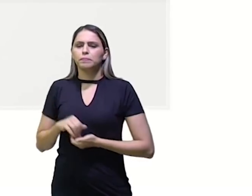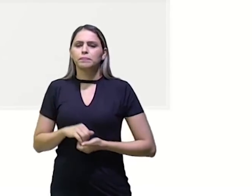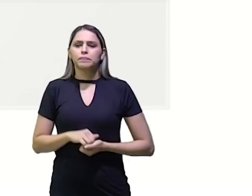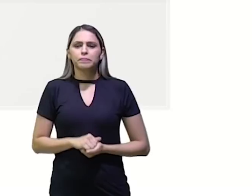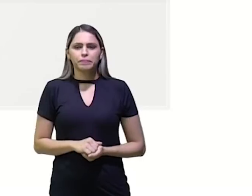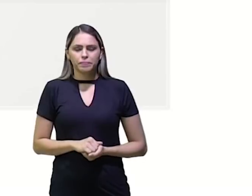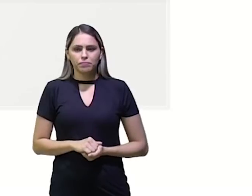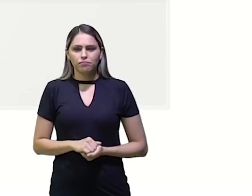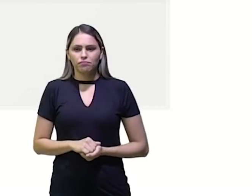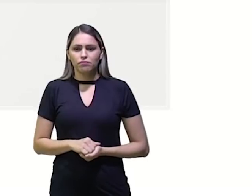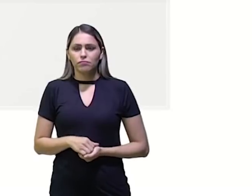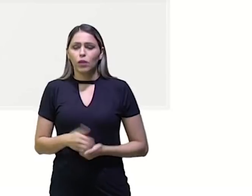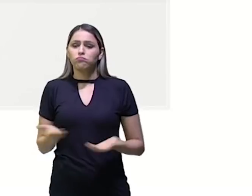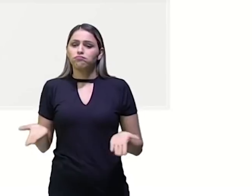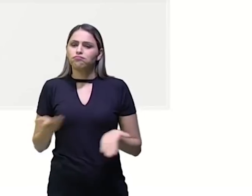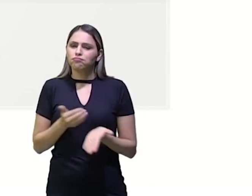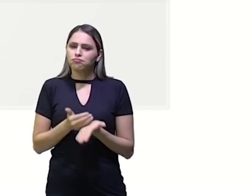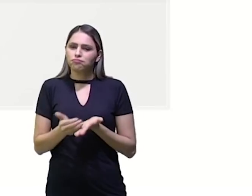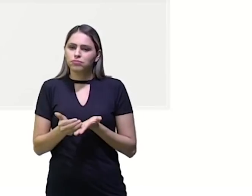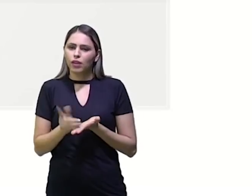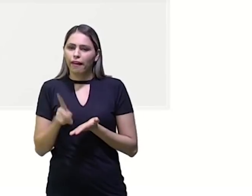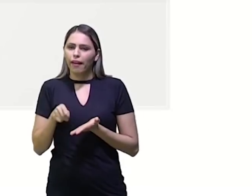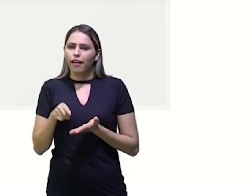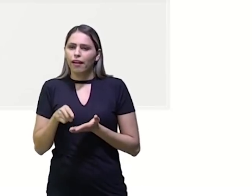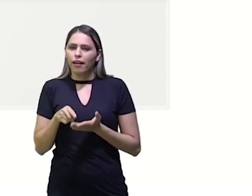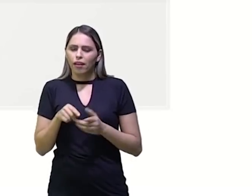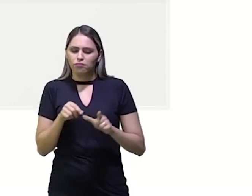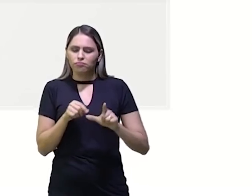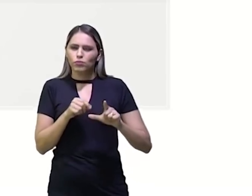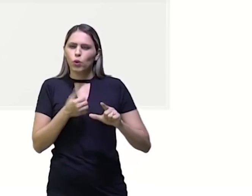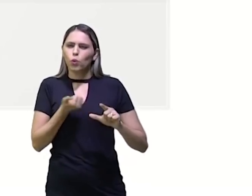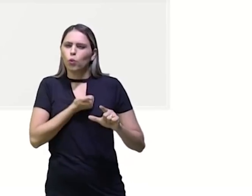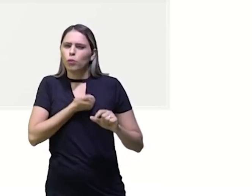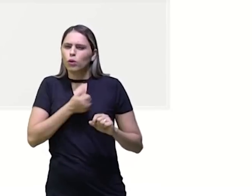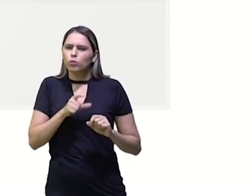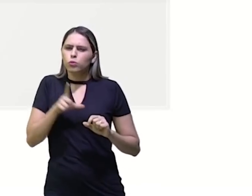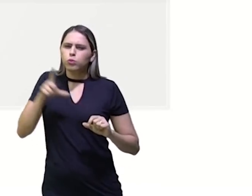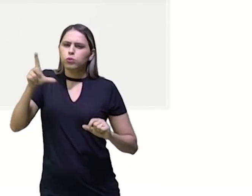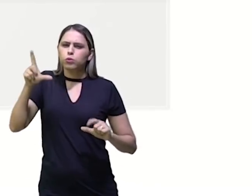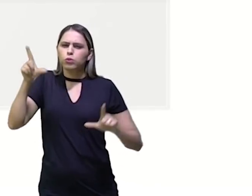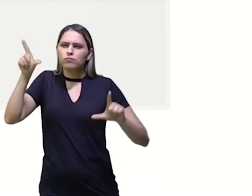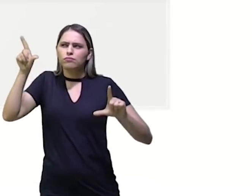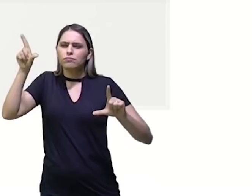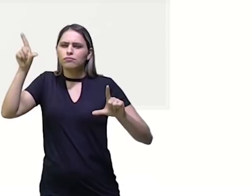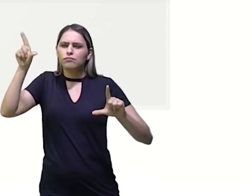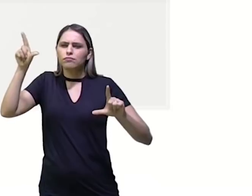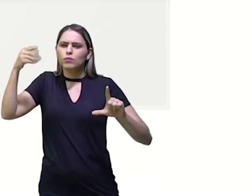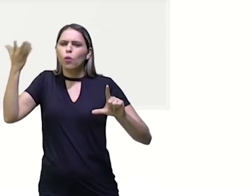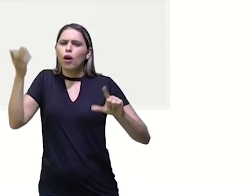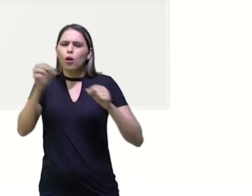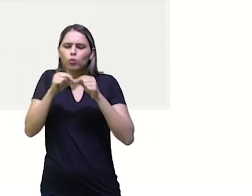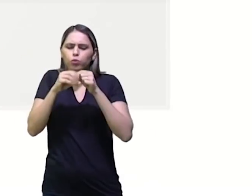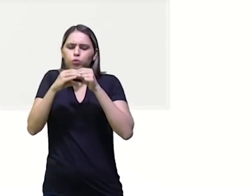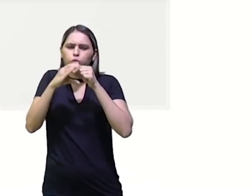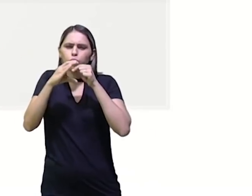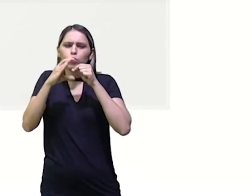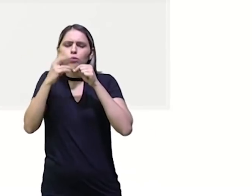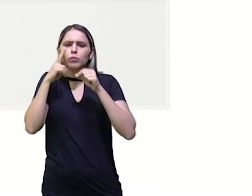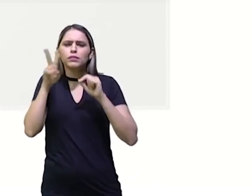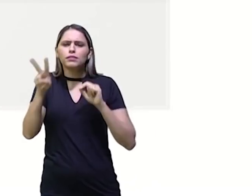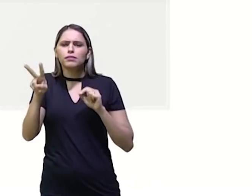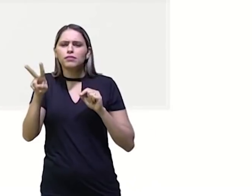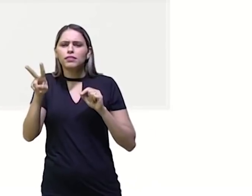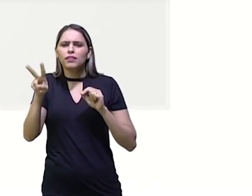Decrescente. Vamos começar do maior para o menor. Qual é o número maior dos balões?